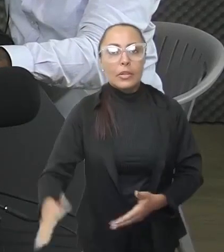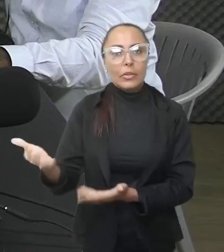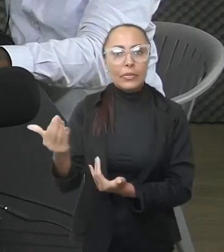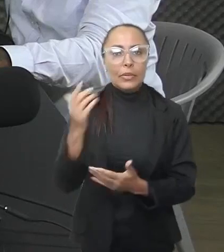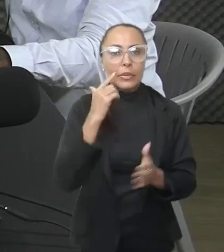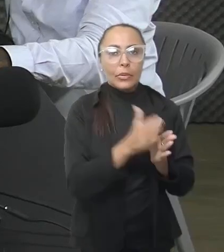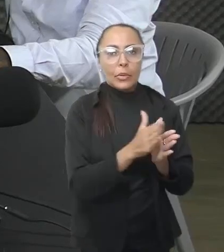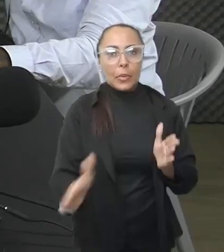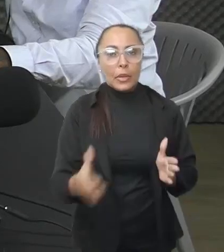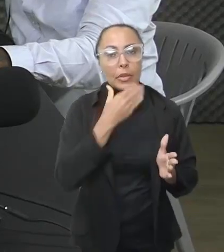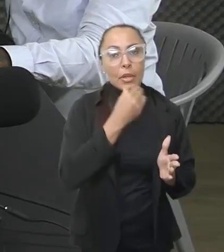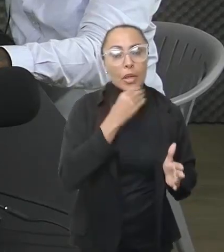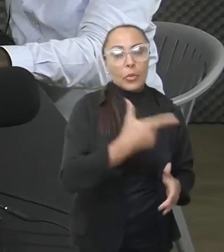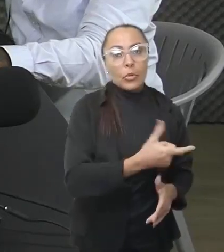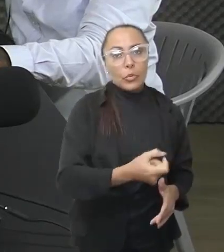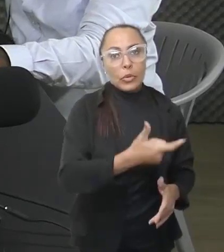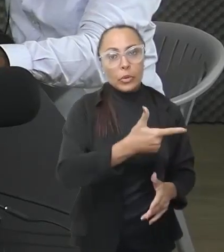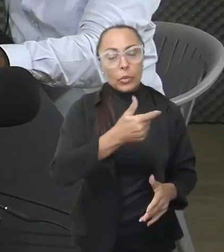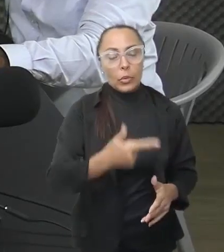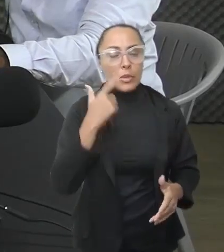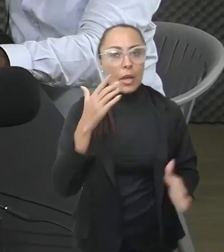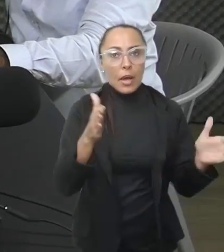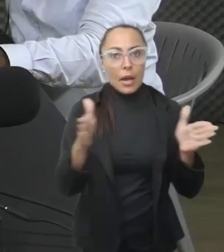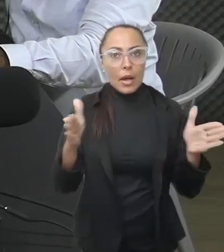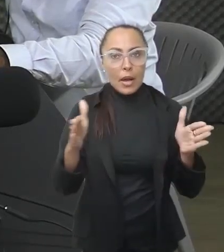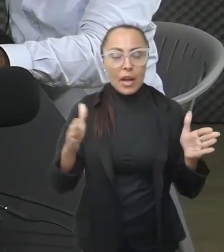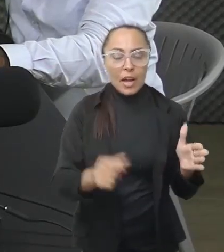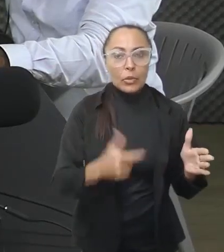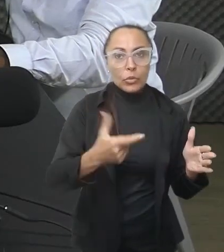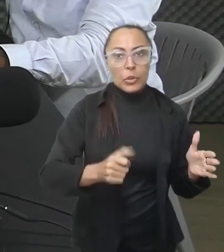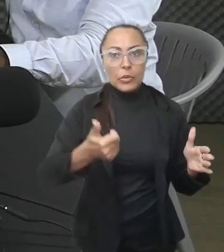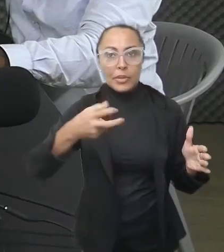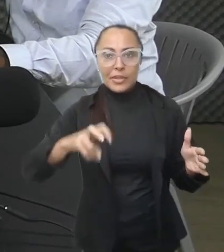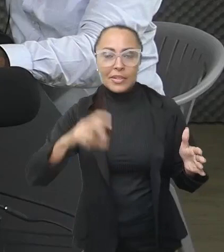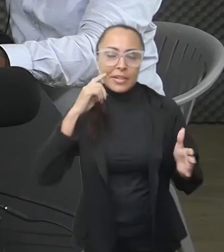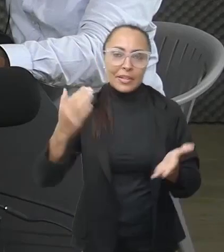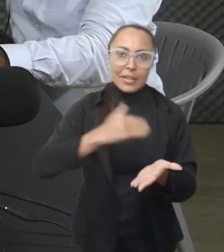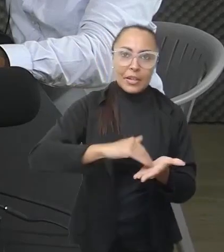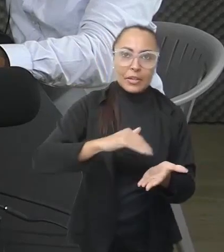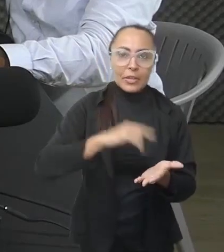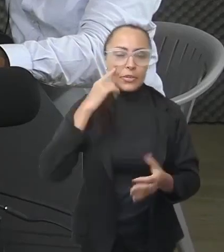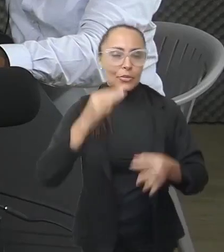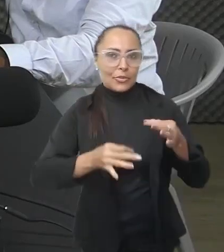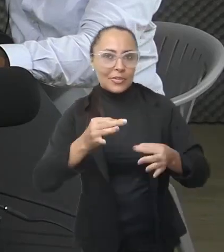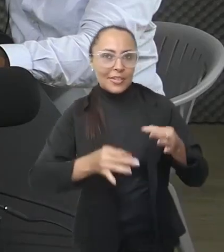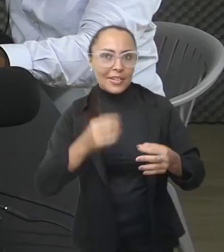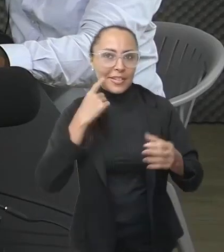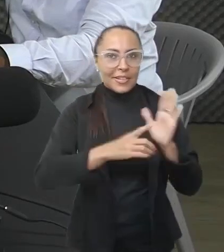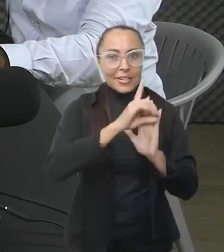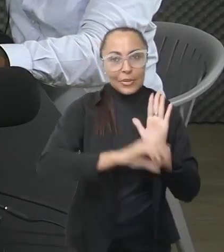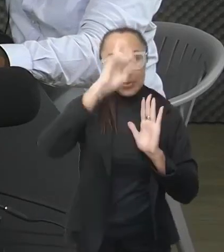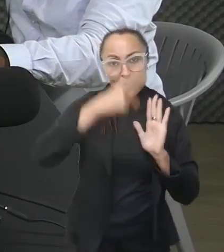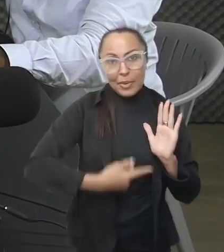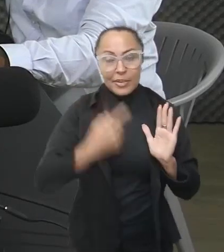período de dezembro de 2012 a janeiro de 2015. A partir de fevereiro de 2015, ocupou cargos de secretário executivo de Justiça, Direitos Humanos